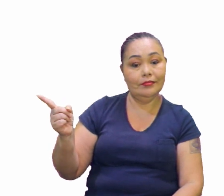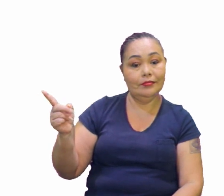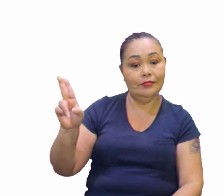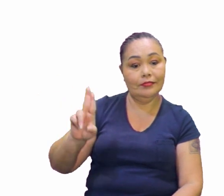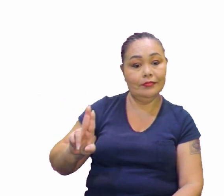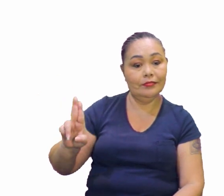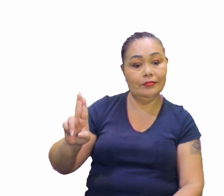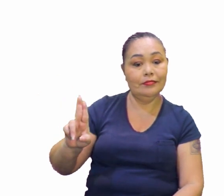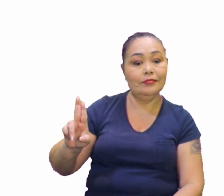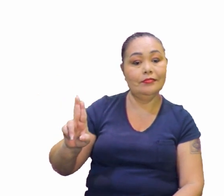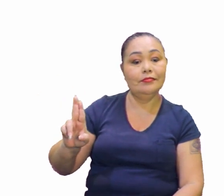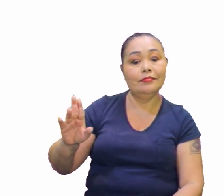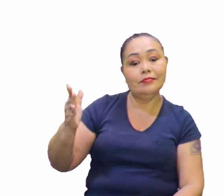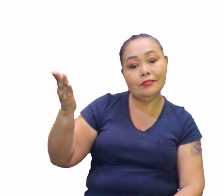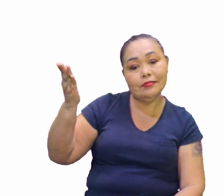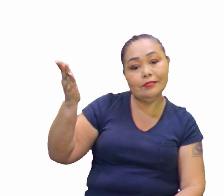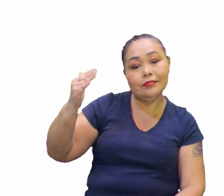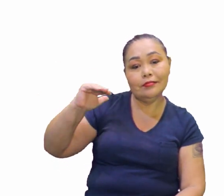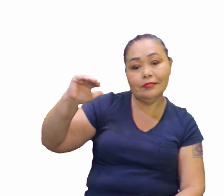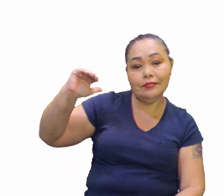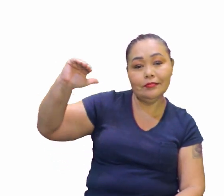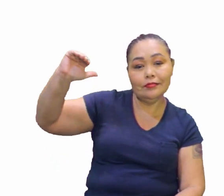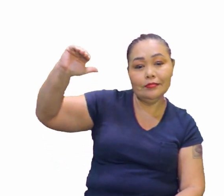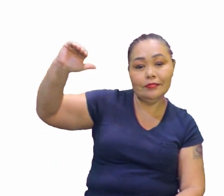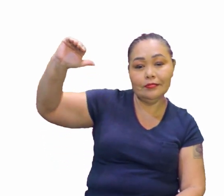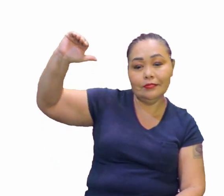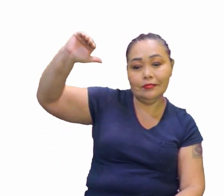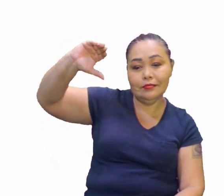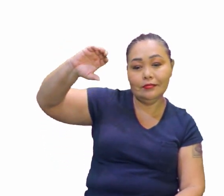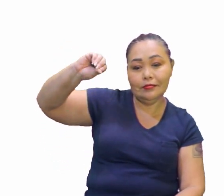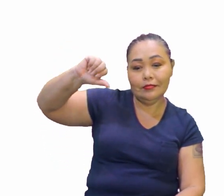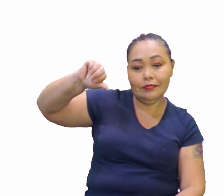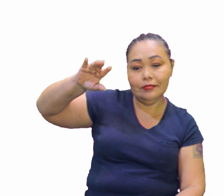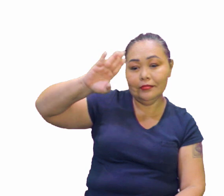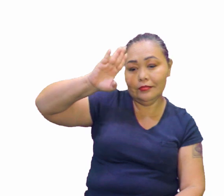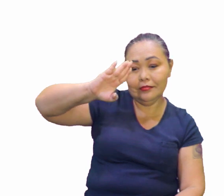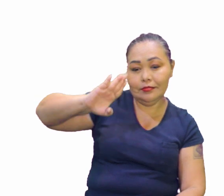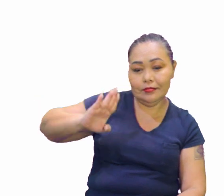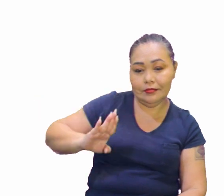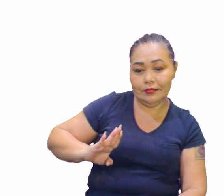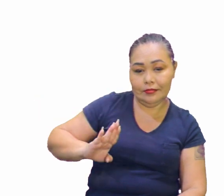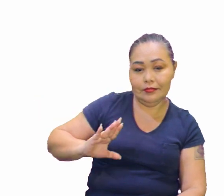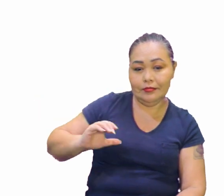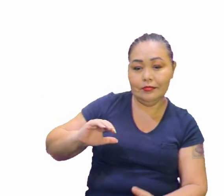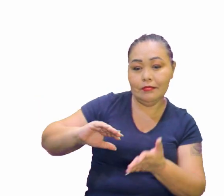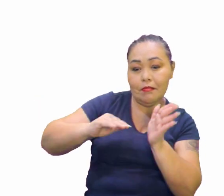os mangues. É toda a costa brasileira, ok?